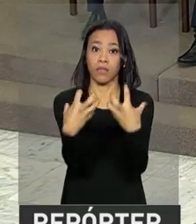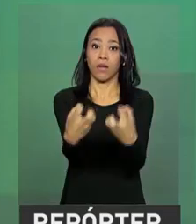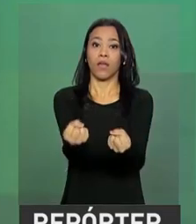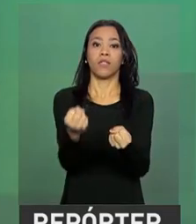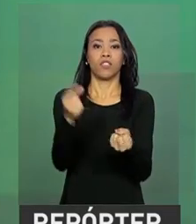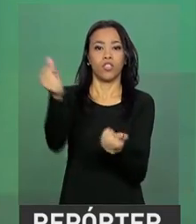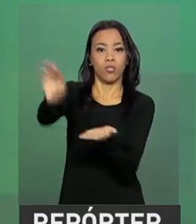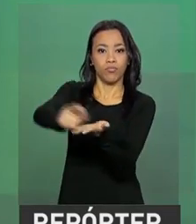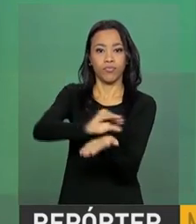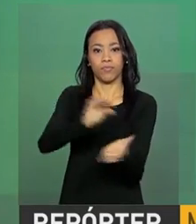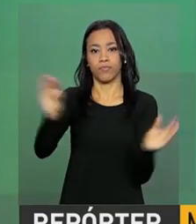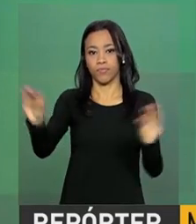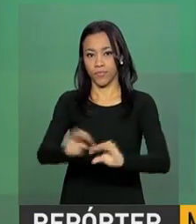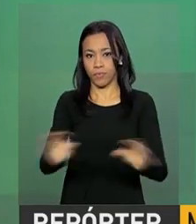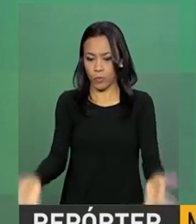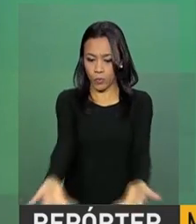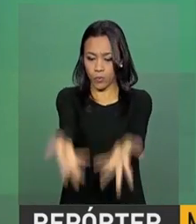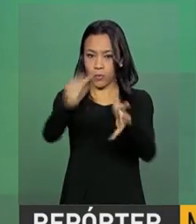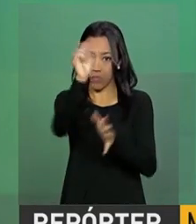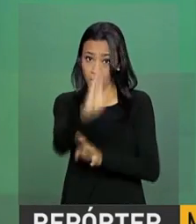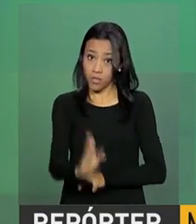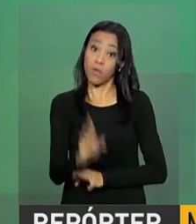investimentos creio